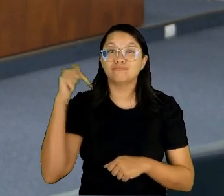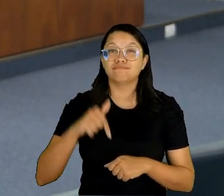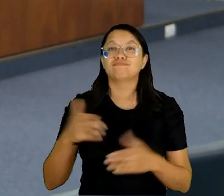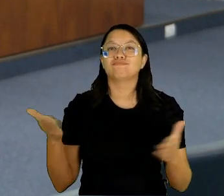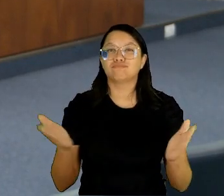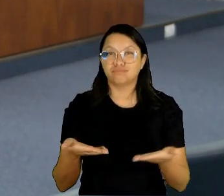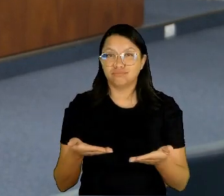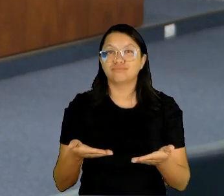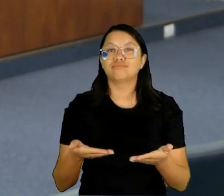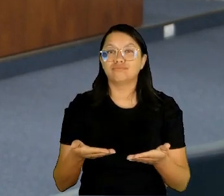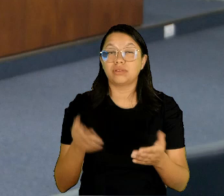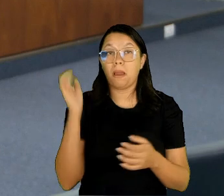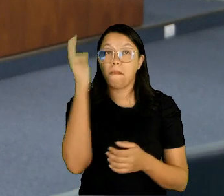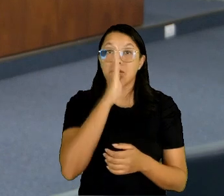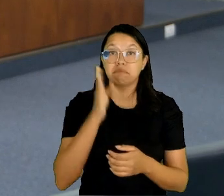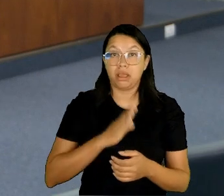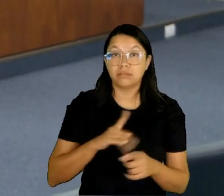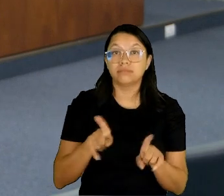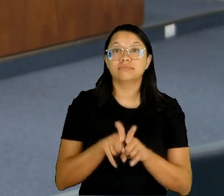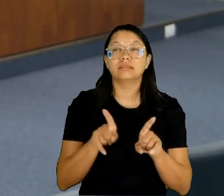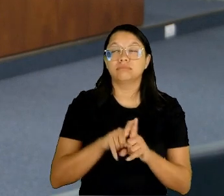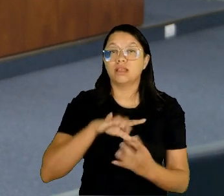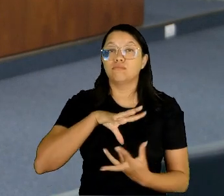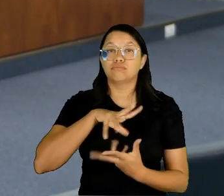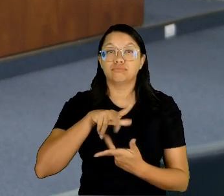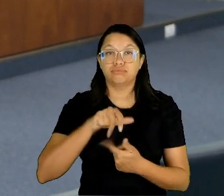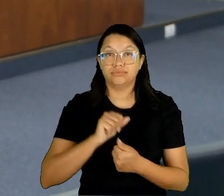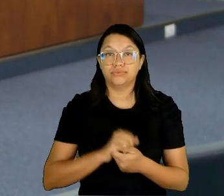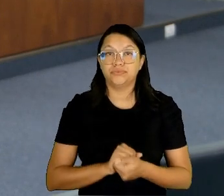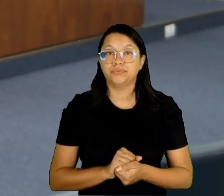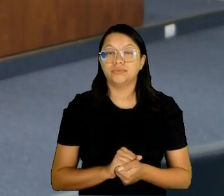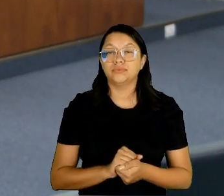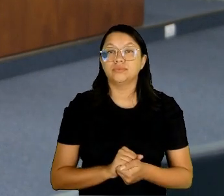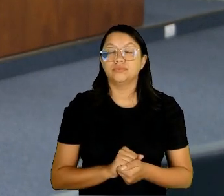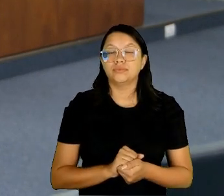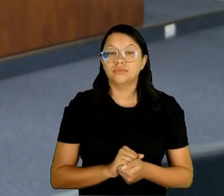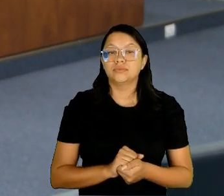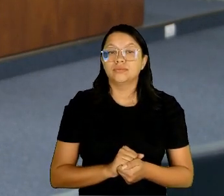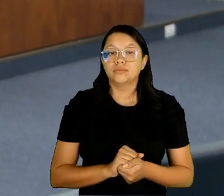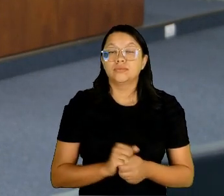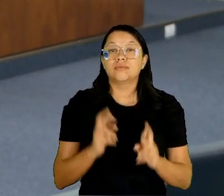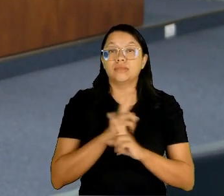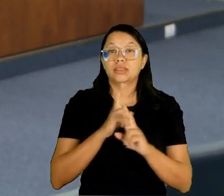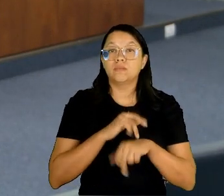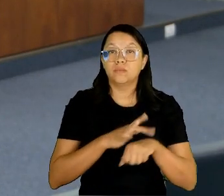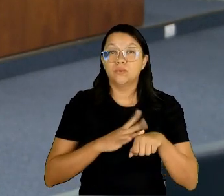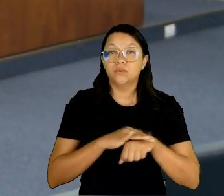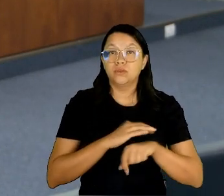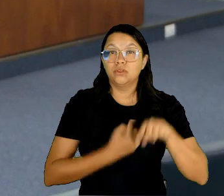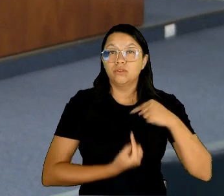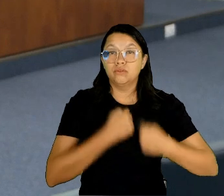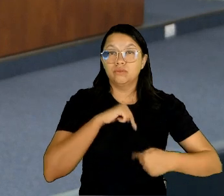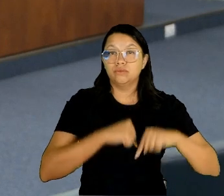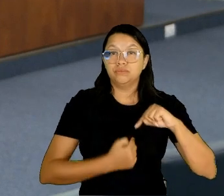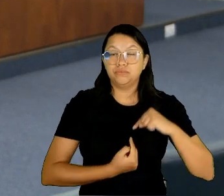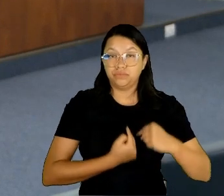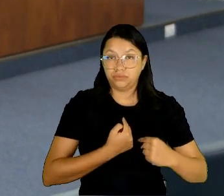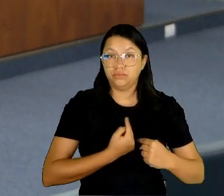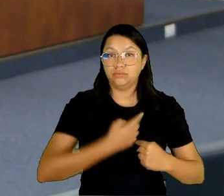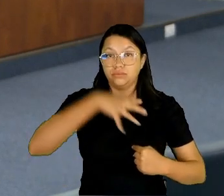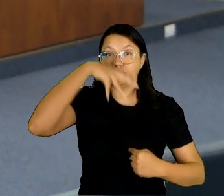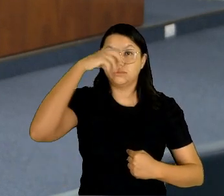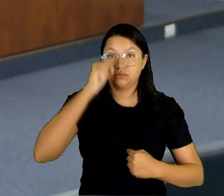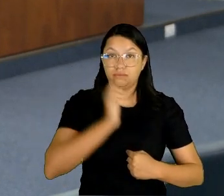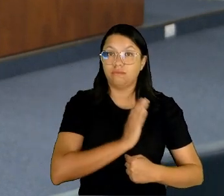as pessoas na atualidade, tanto no Brasil quanto se a gente for ver dados mundiais. E das doenças cardiovasculares, que